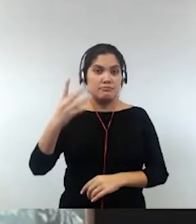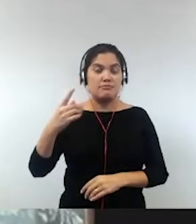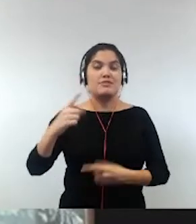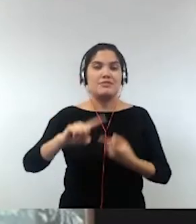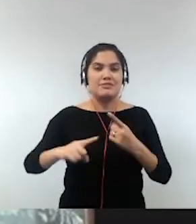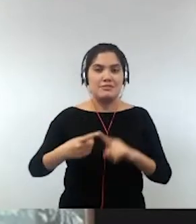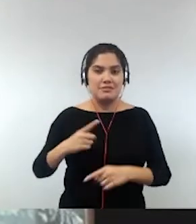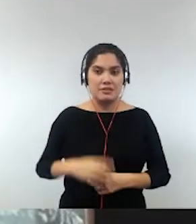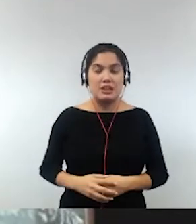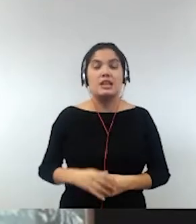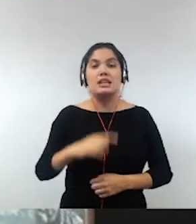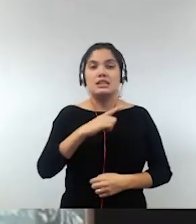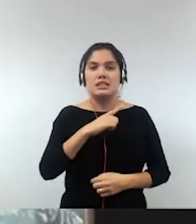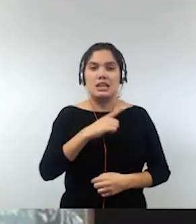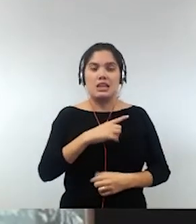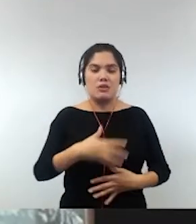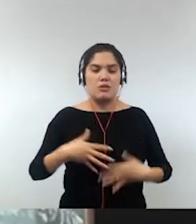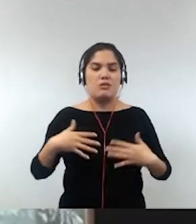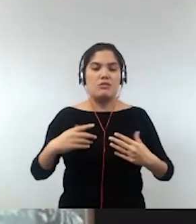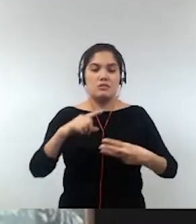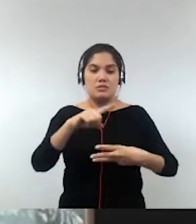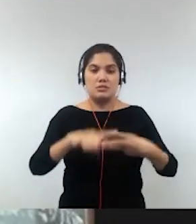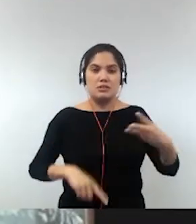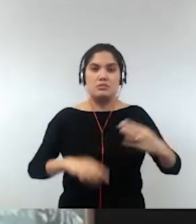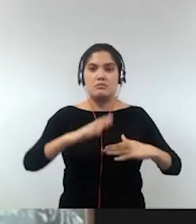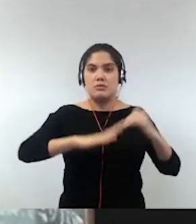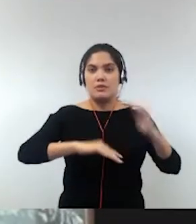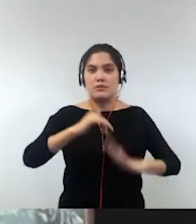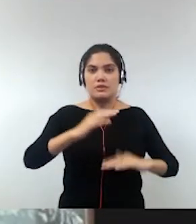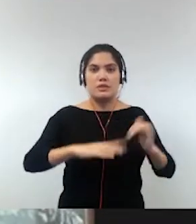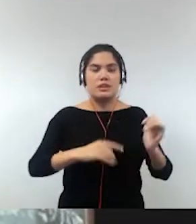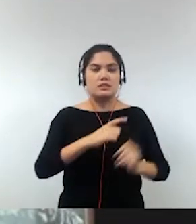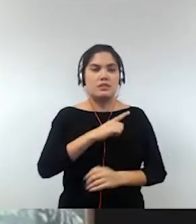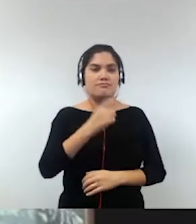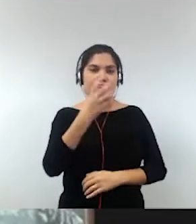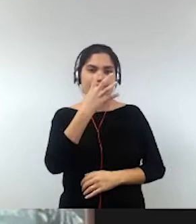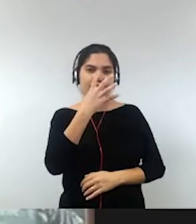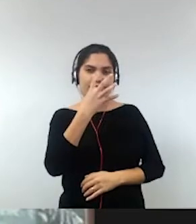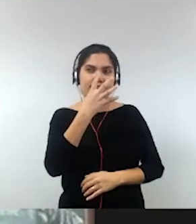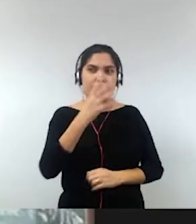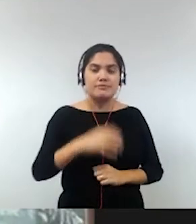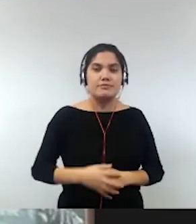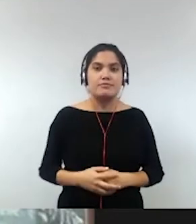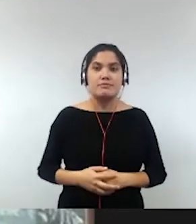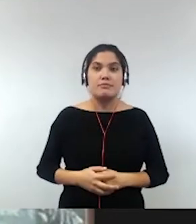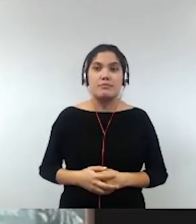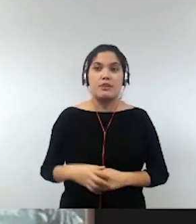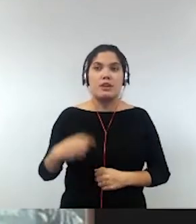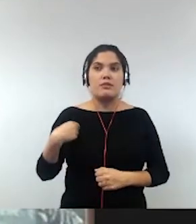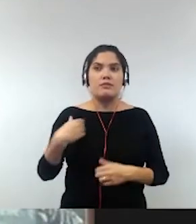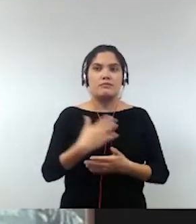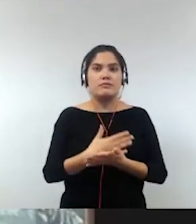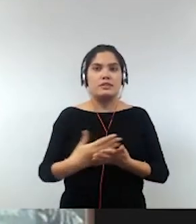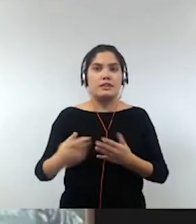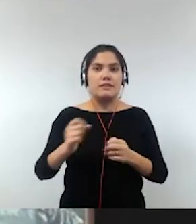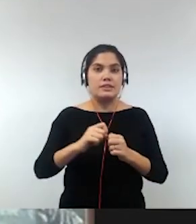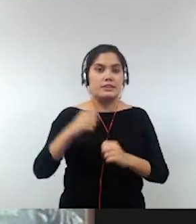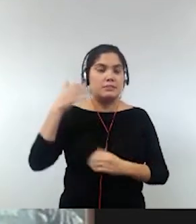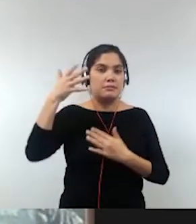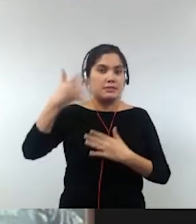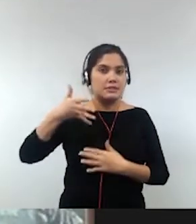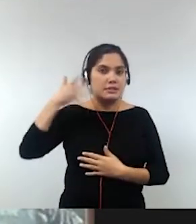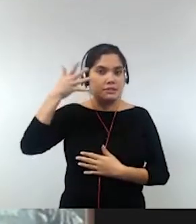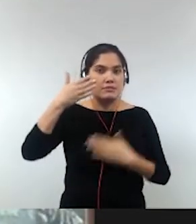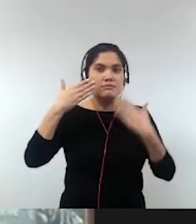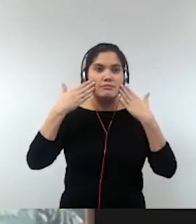ao lado desses três profissionais que eu admiro muito. Então, eu vou fazer a apresentação dos três e